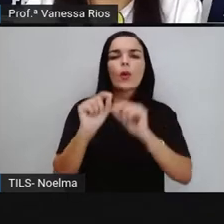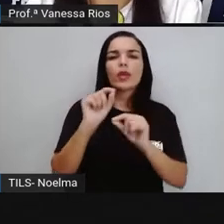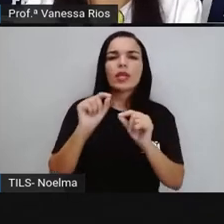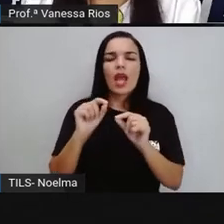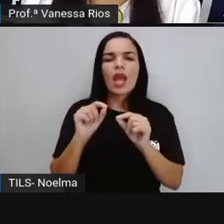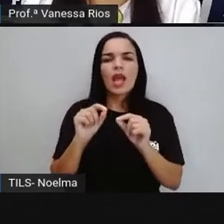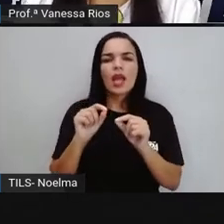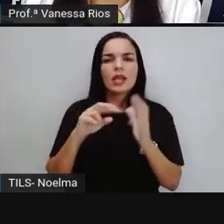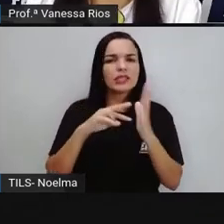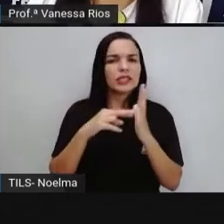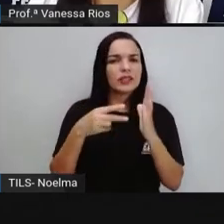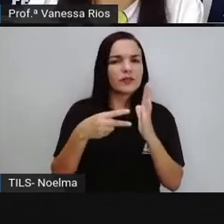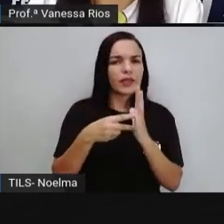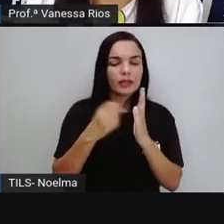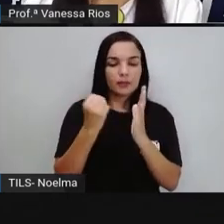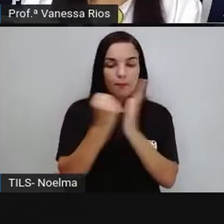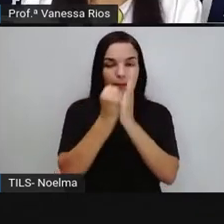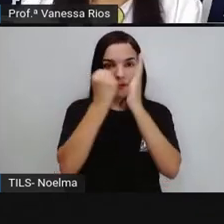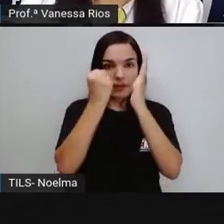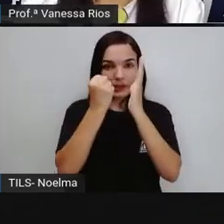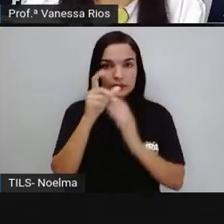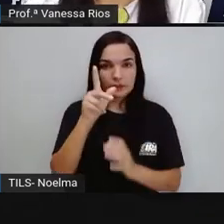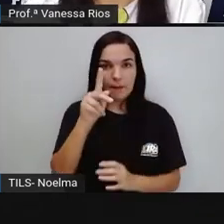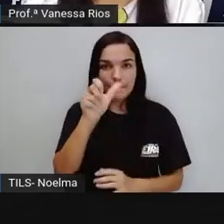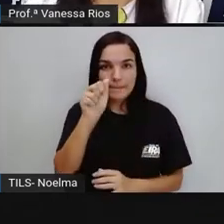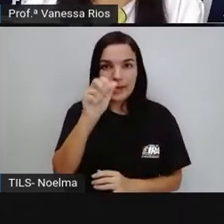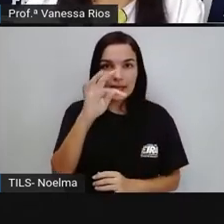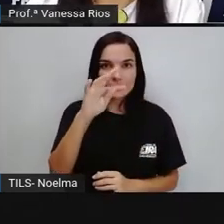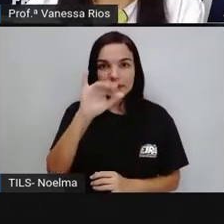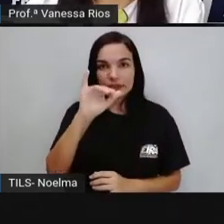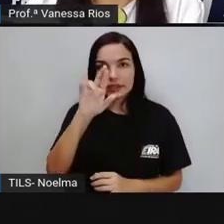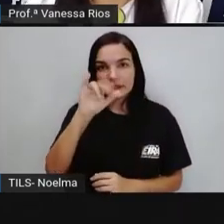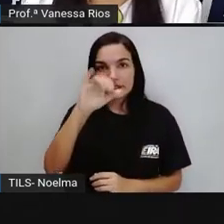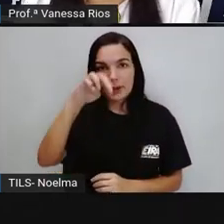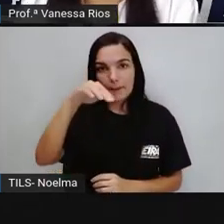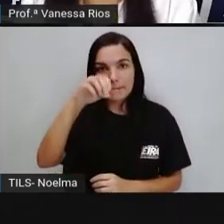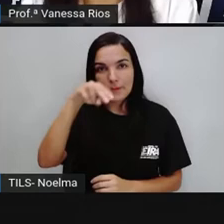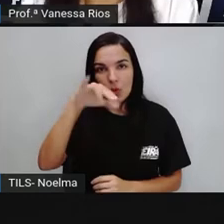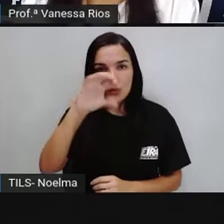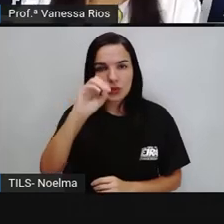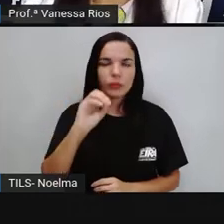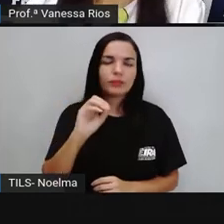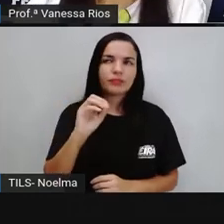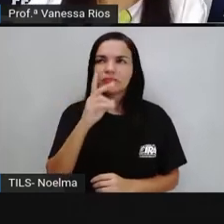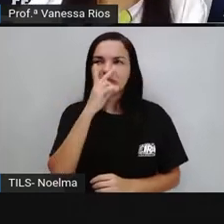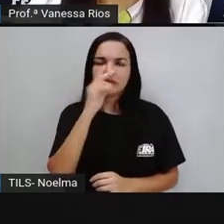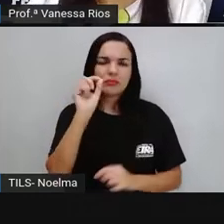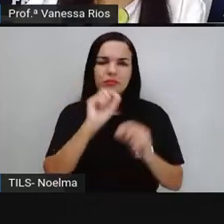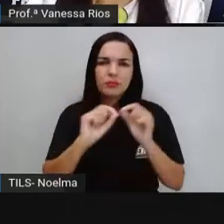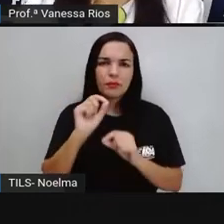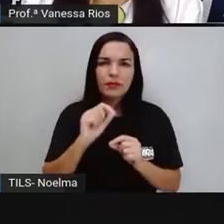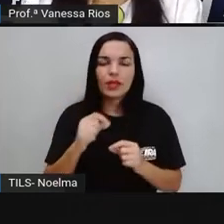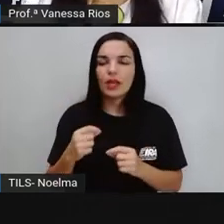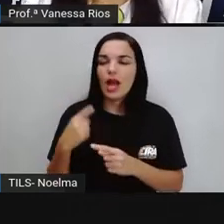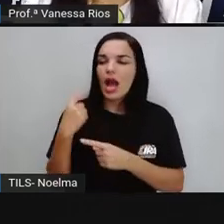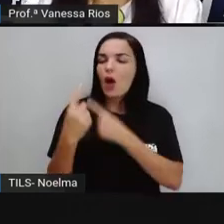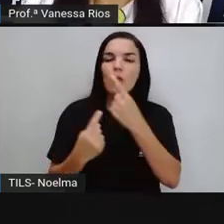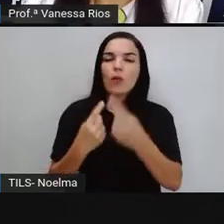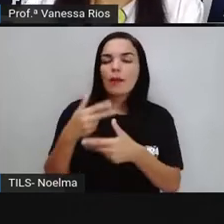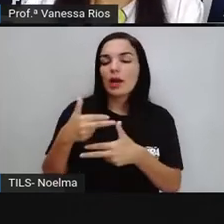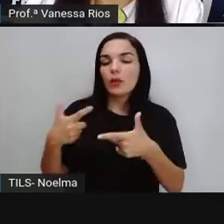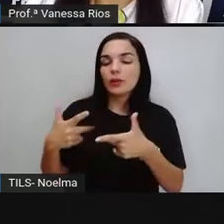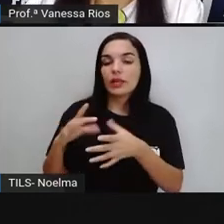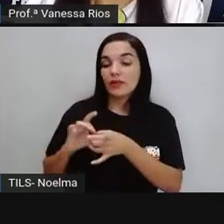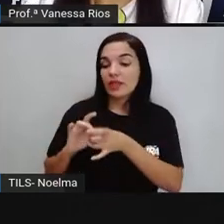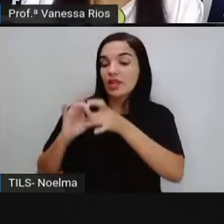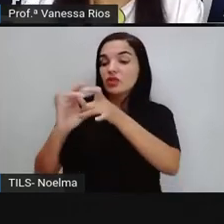definição ou conceito de patrimônio, é comum aparecer aí como se fosse uma herança, um bem deixado, né,